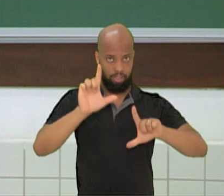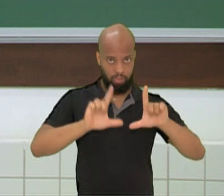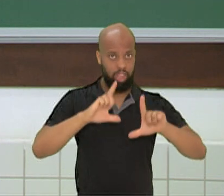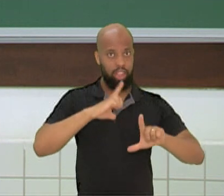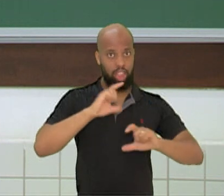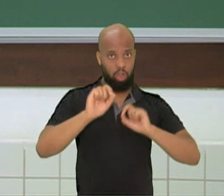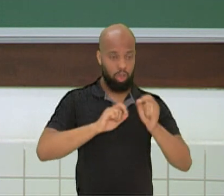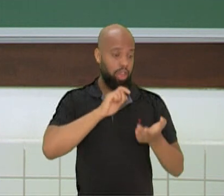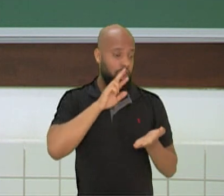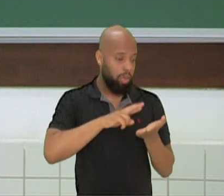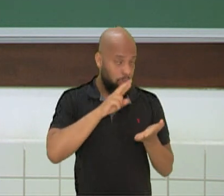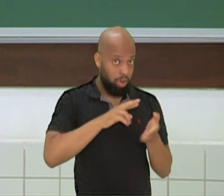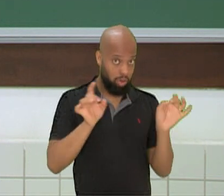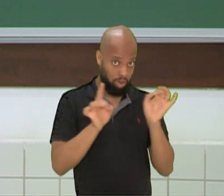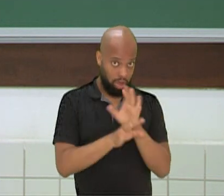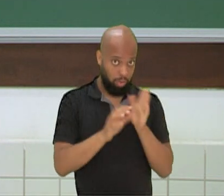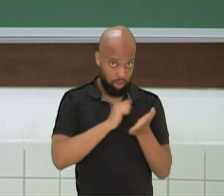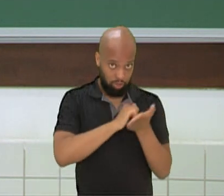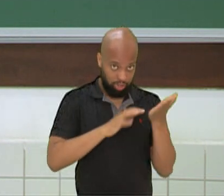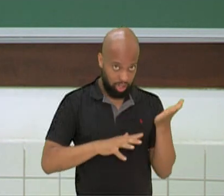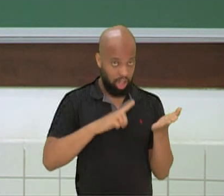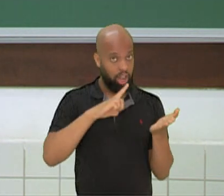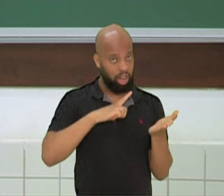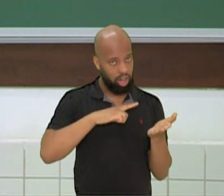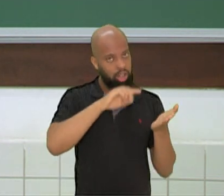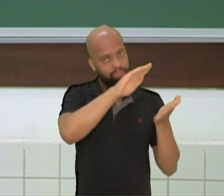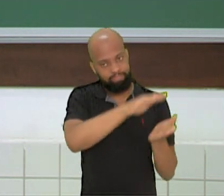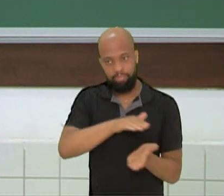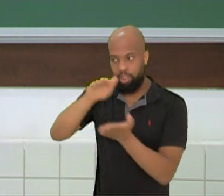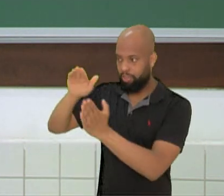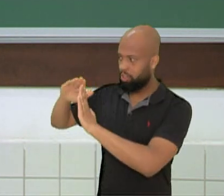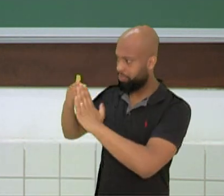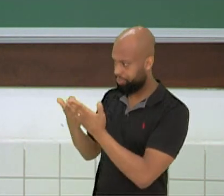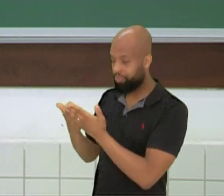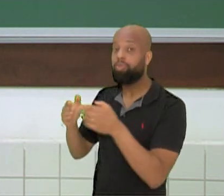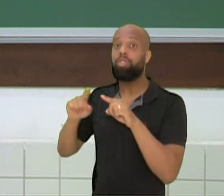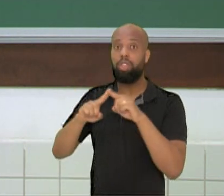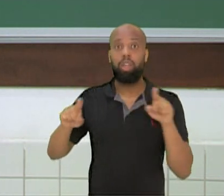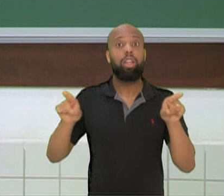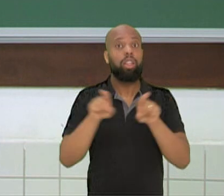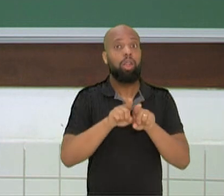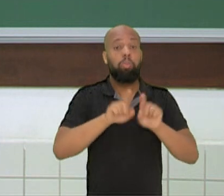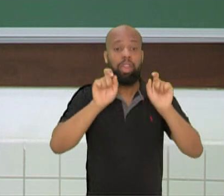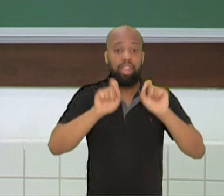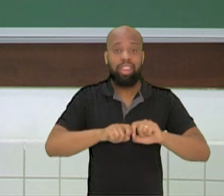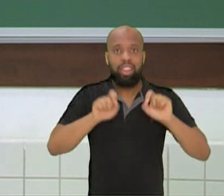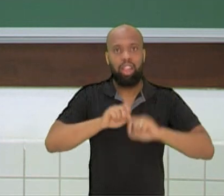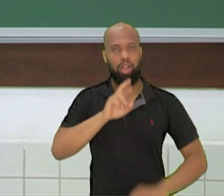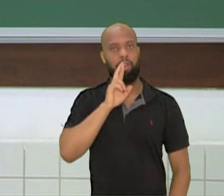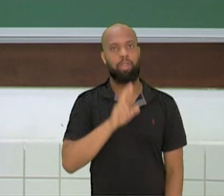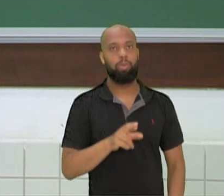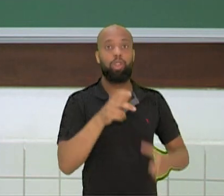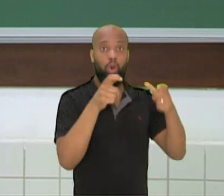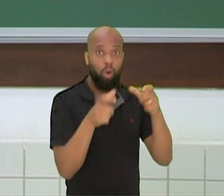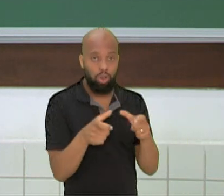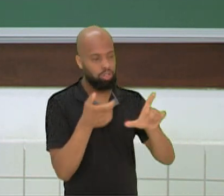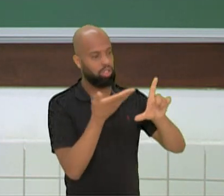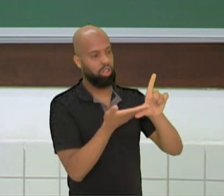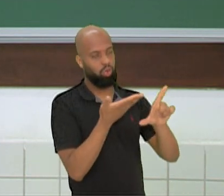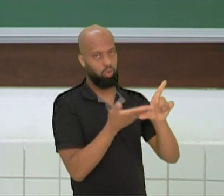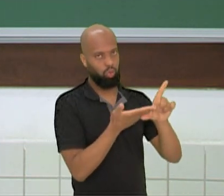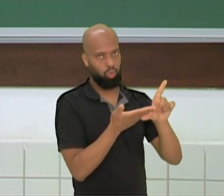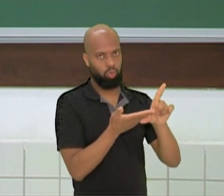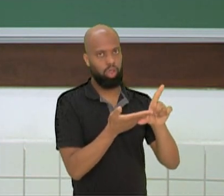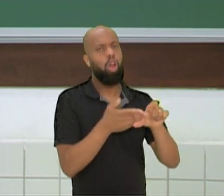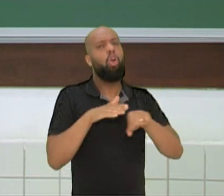suas atividades na escola, como também podem resolvê-las pelo Classroom. E aqui, pessoal, o que eu digo para vocês, notifique sempre a sua instituição de ensino.